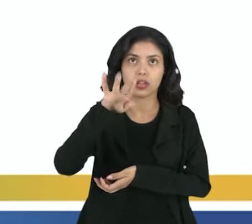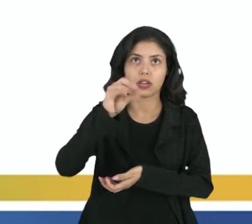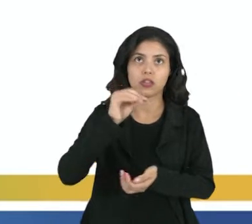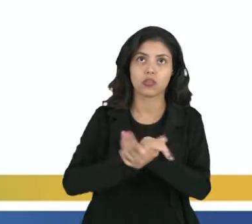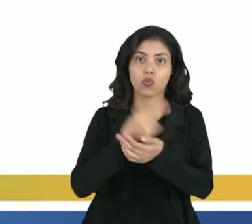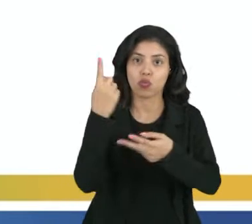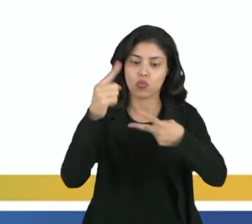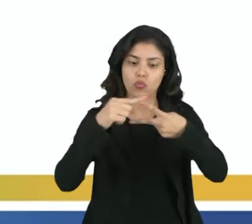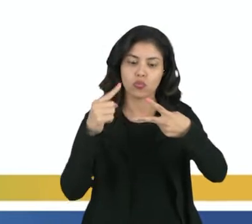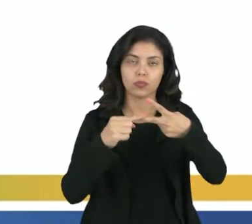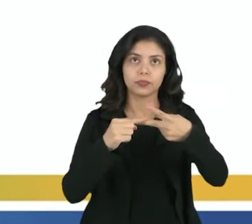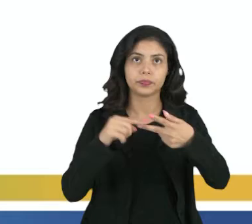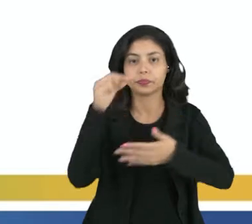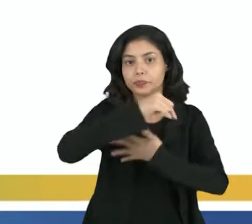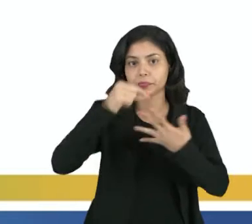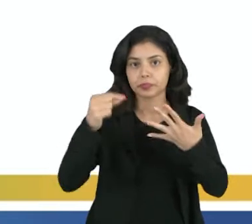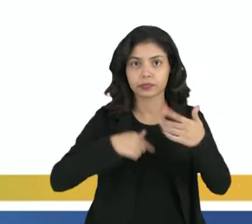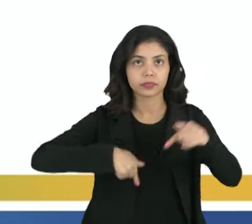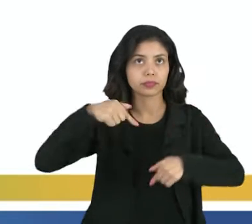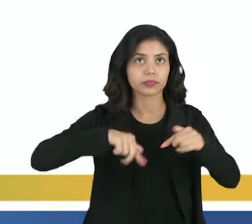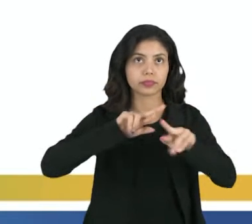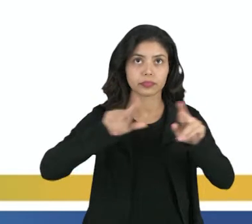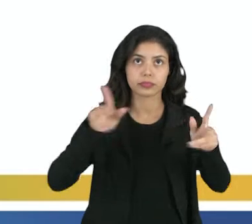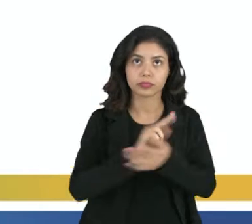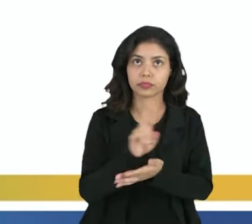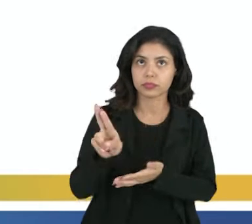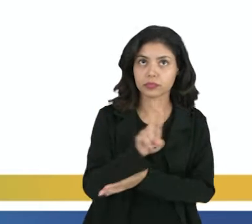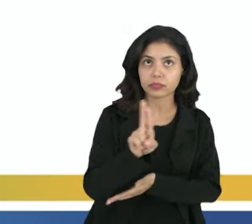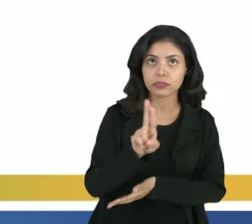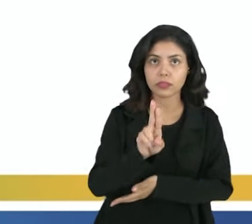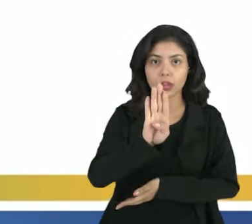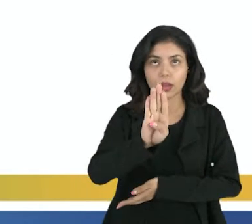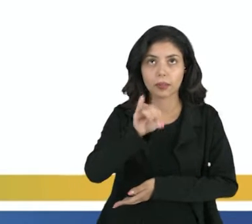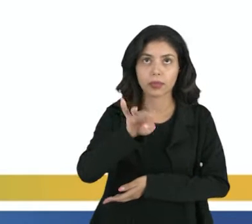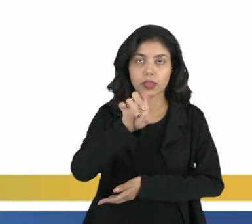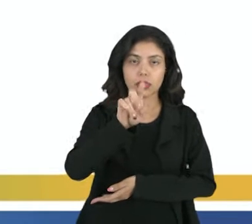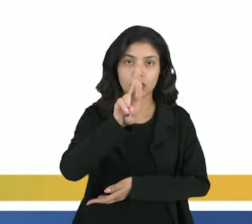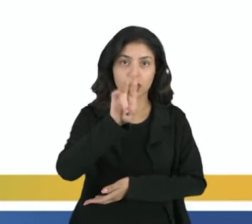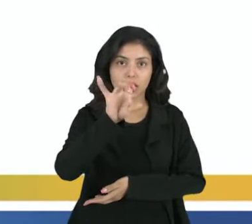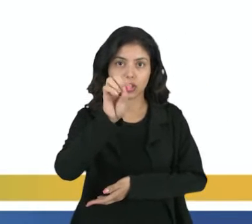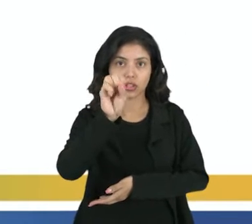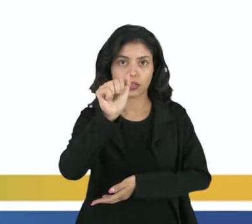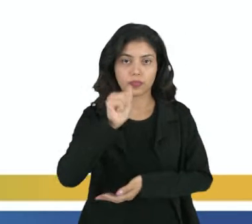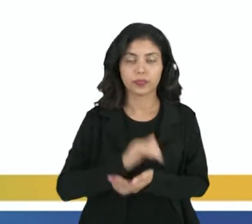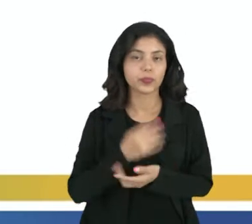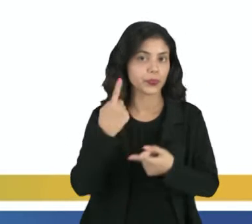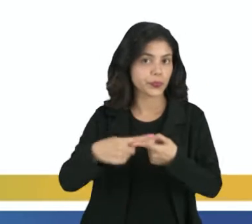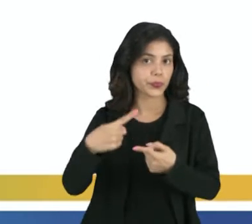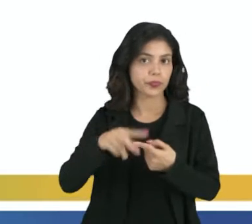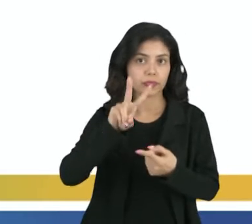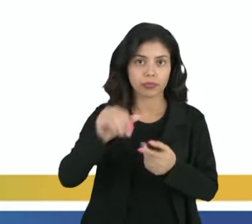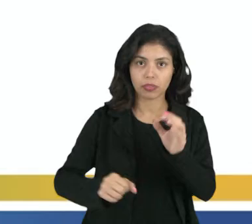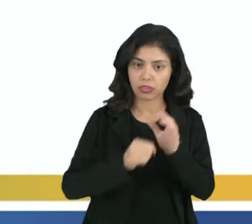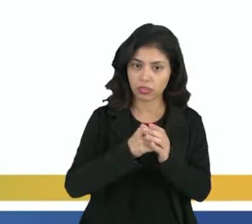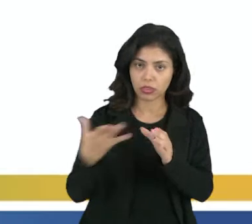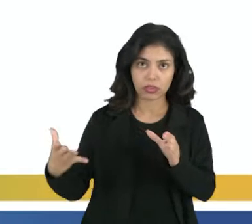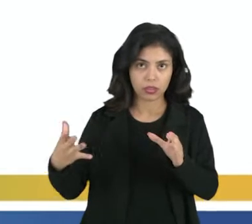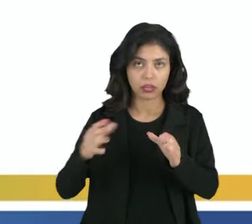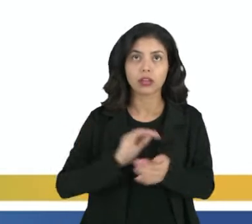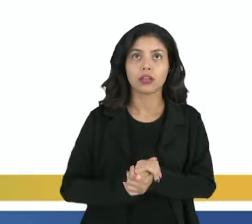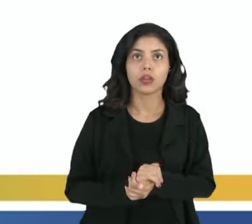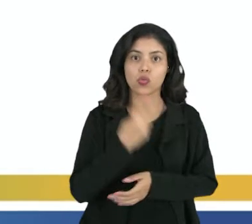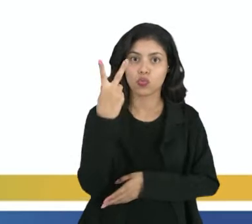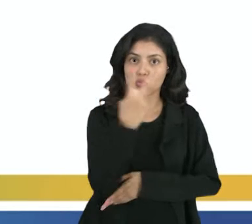químicos diferentes e eles podem ser chamado de compostos binários binah e o que ele vai ser formado por